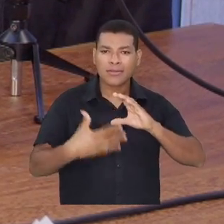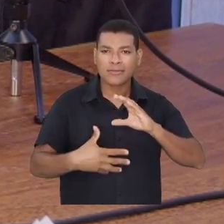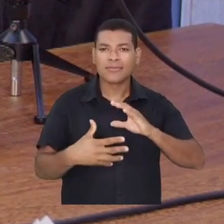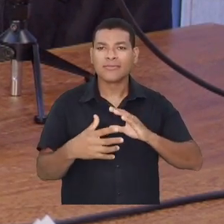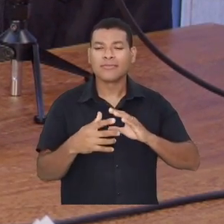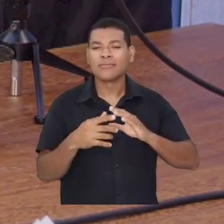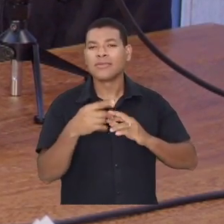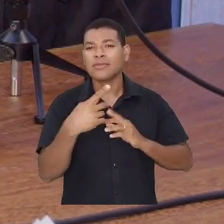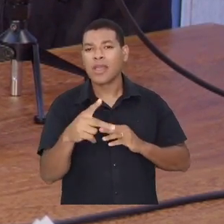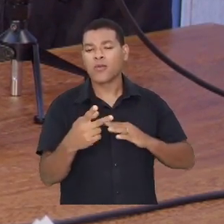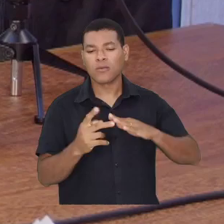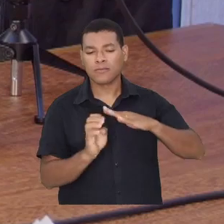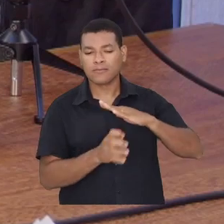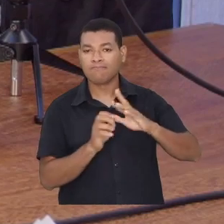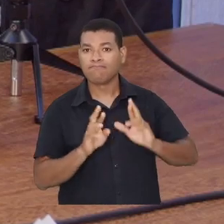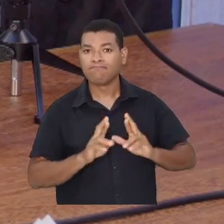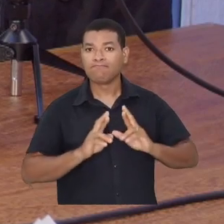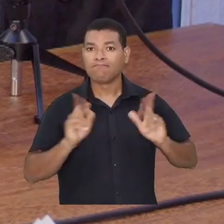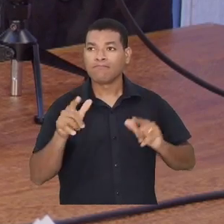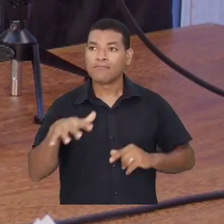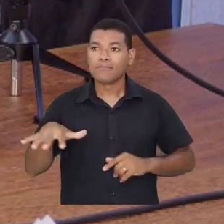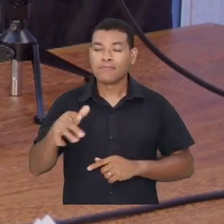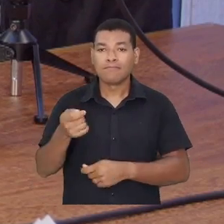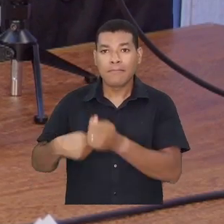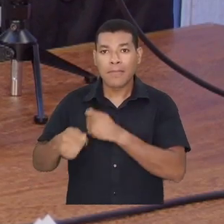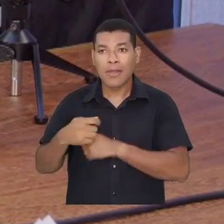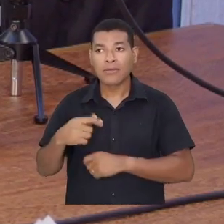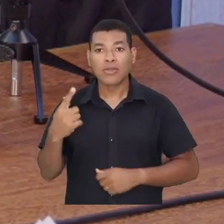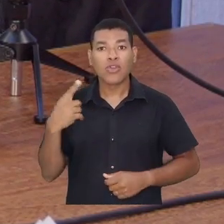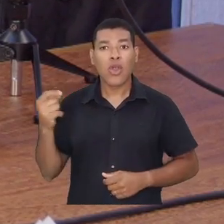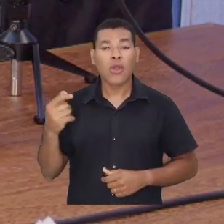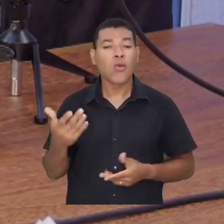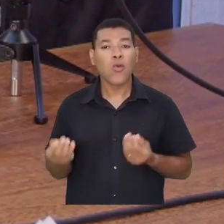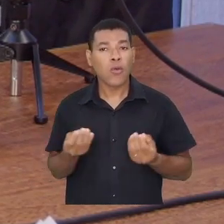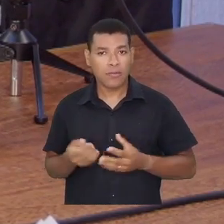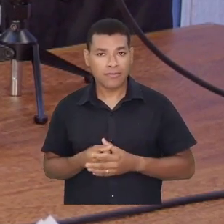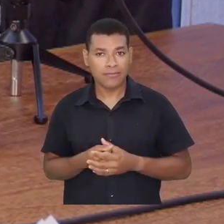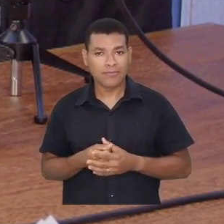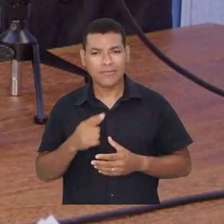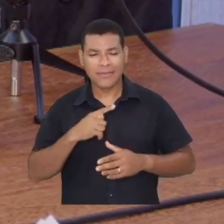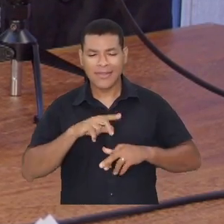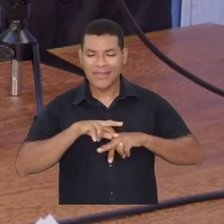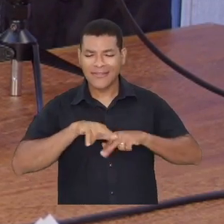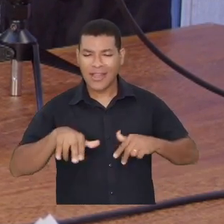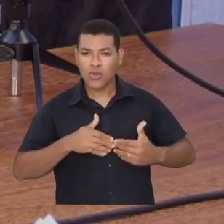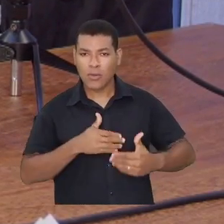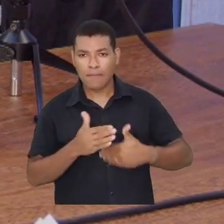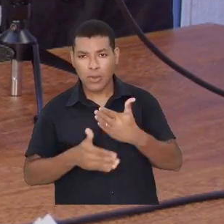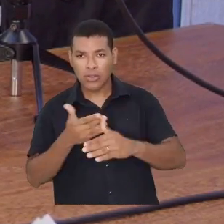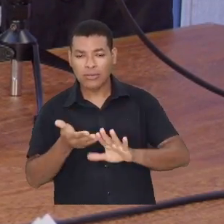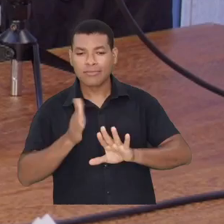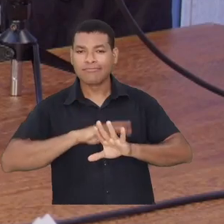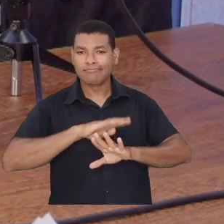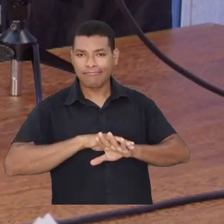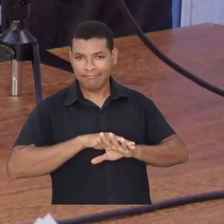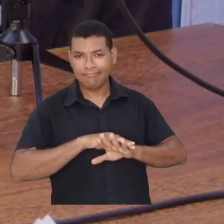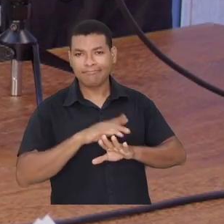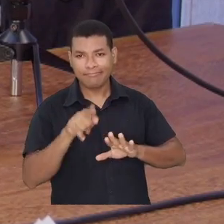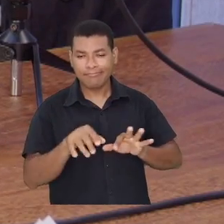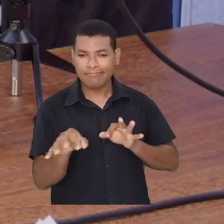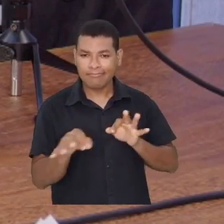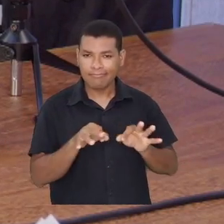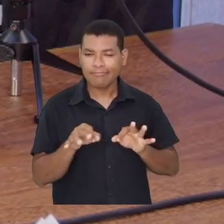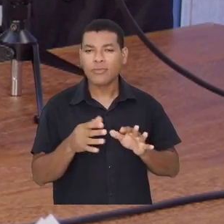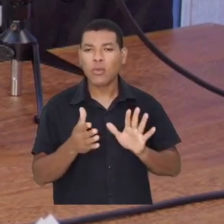que faz com que ela se diferencie no mercado para que ela seja escolhida. Então, tem diversos processos aí por trás, né, o plano